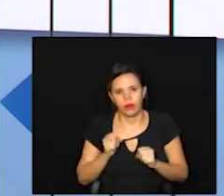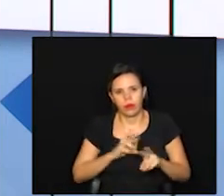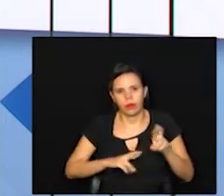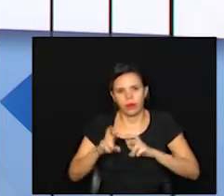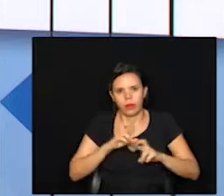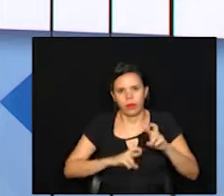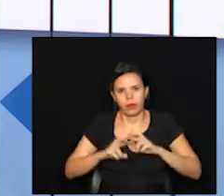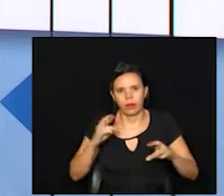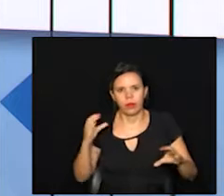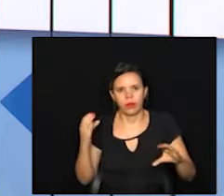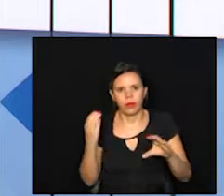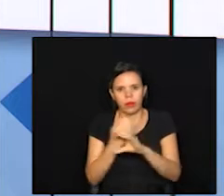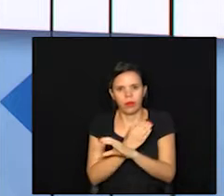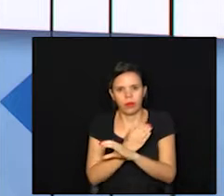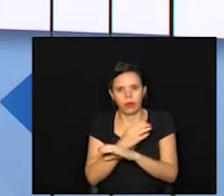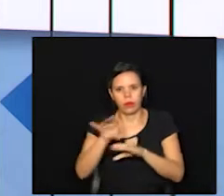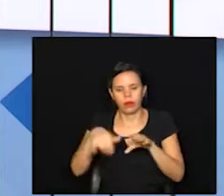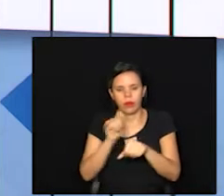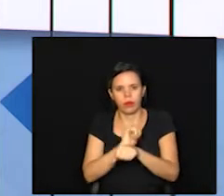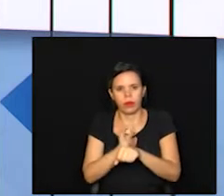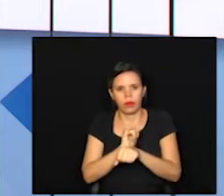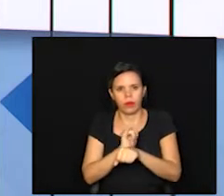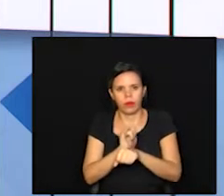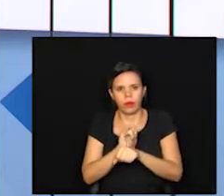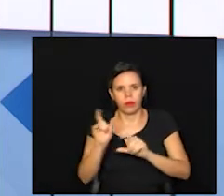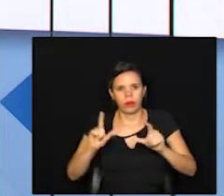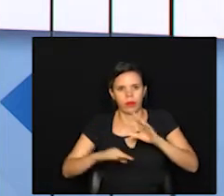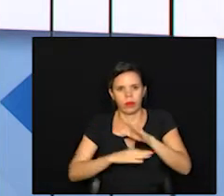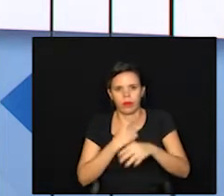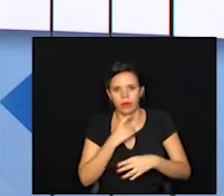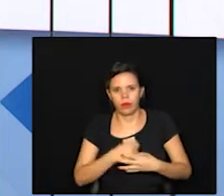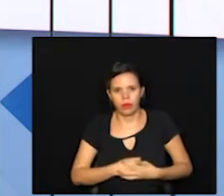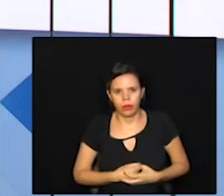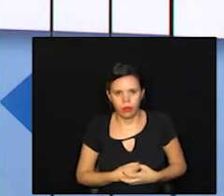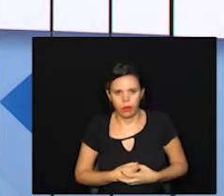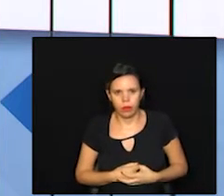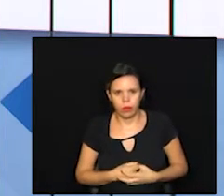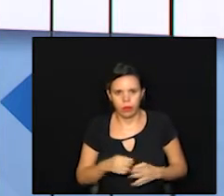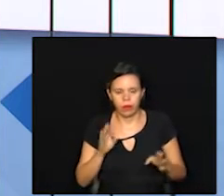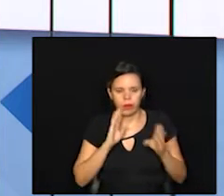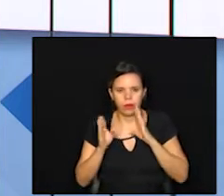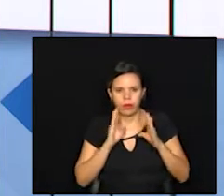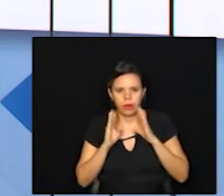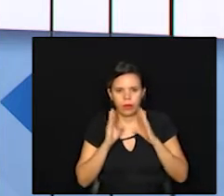conferir na íntegra no youtube.com/TV Câmara Campinas ou ainda no